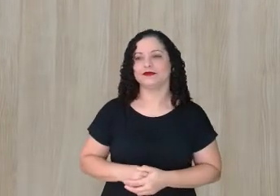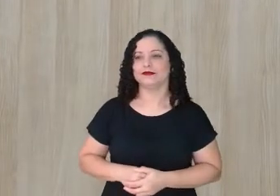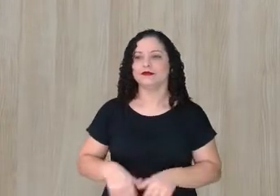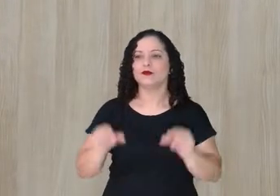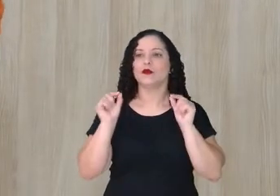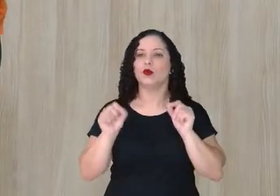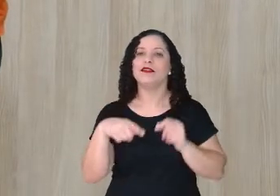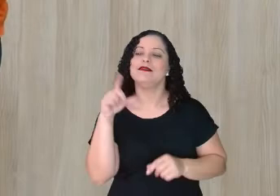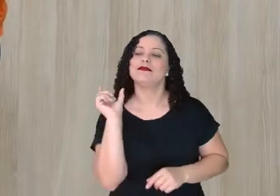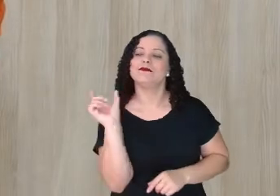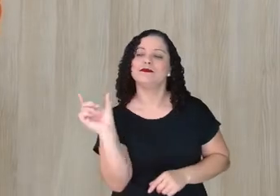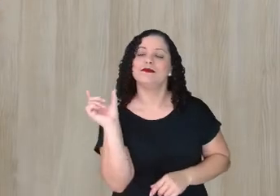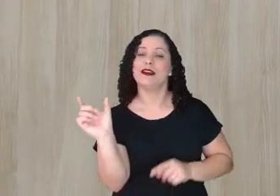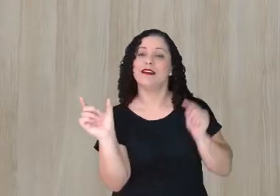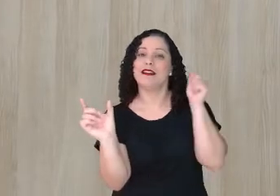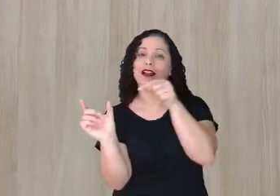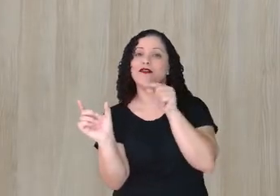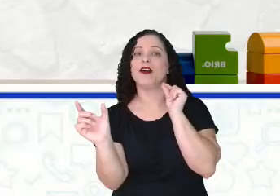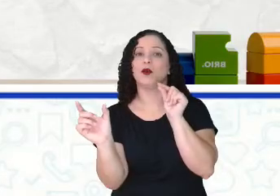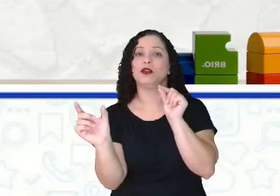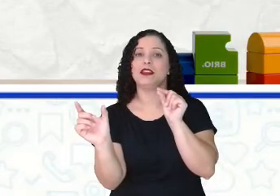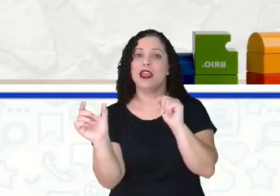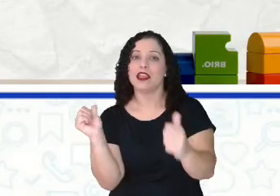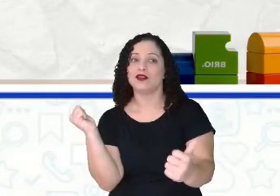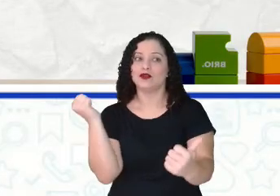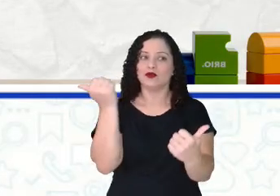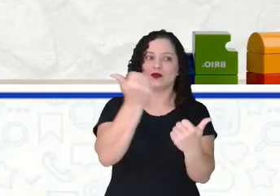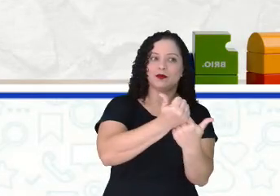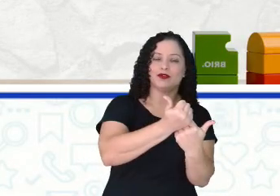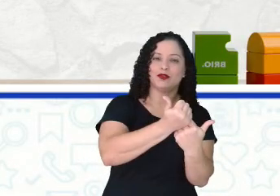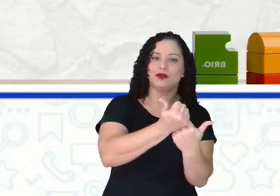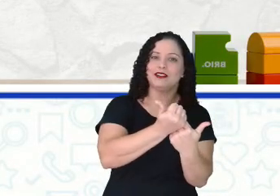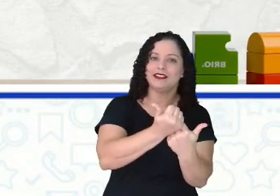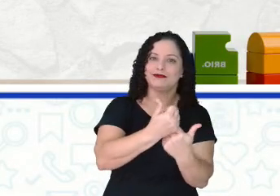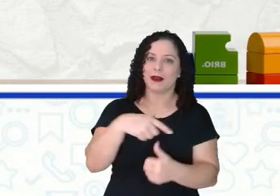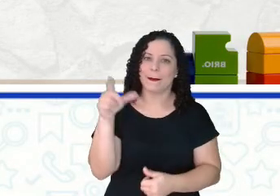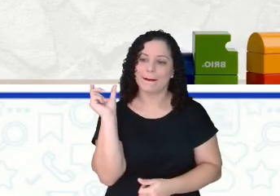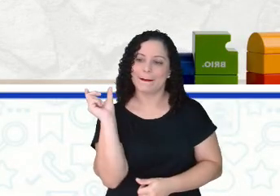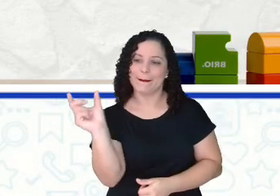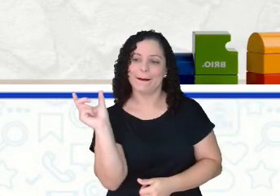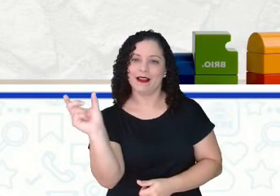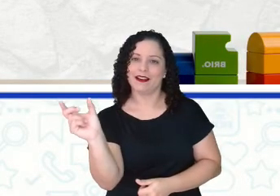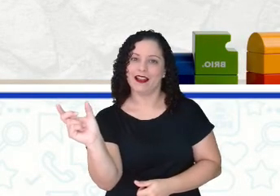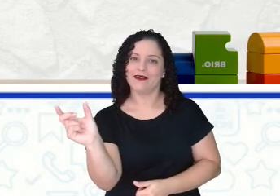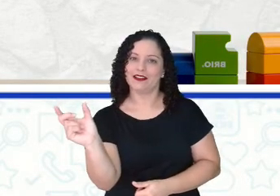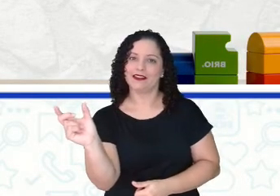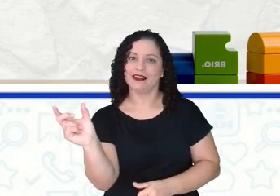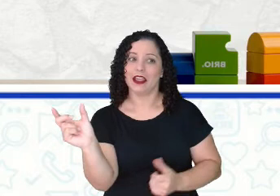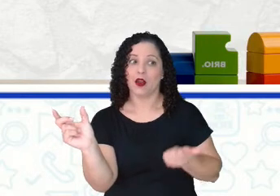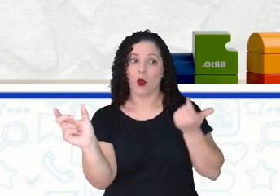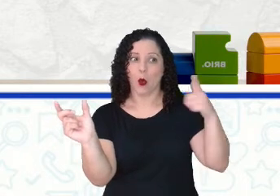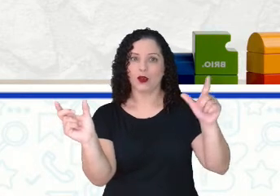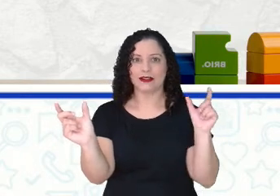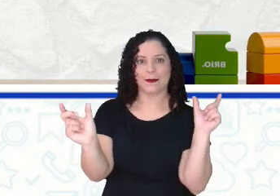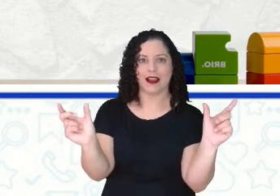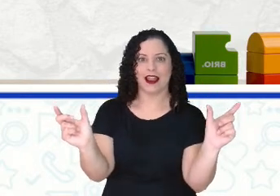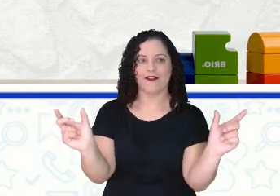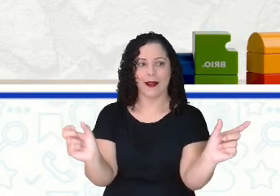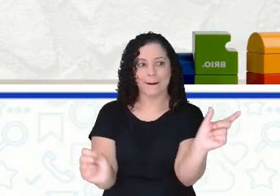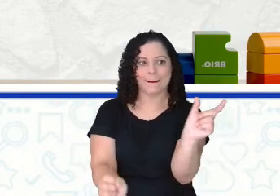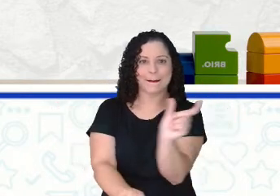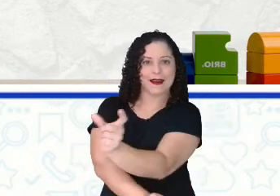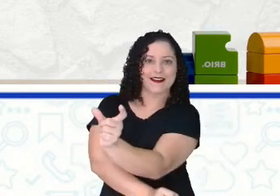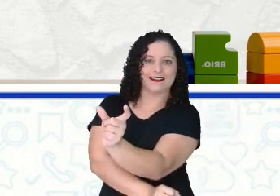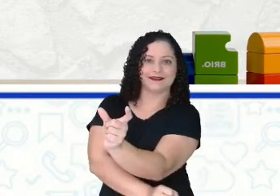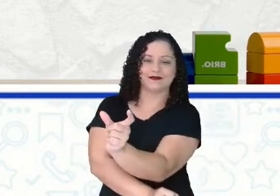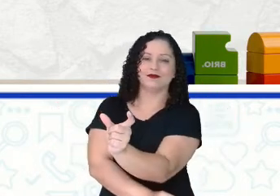Sinônimo consiste na substituição de um vocábulo por outro de